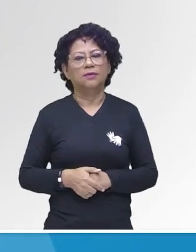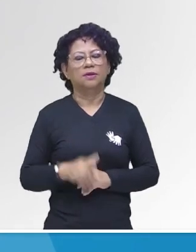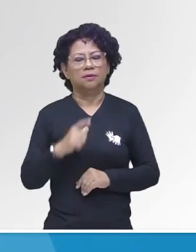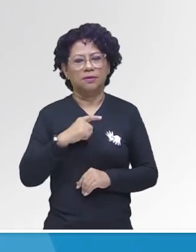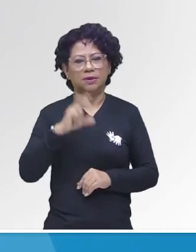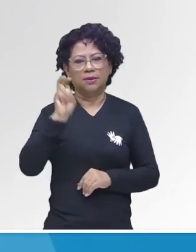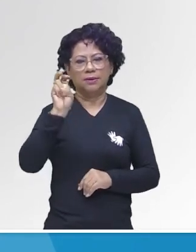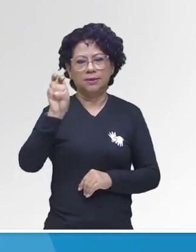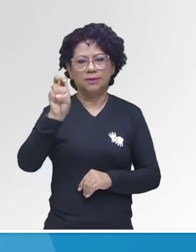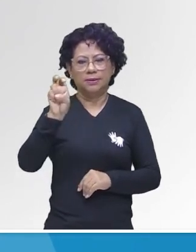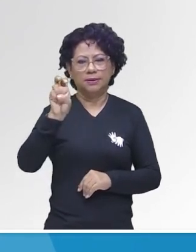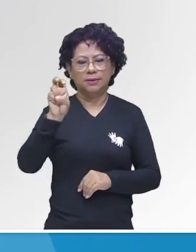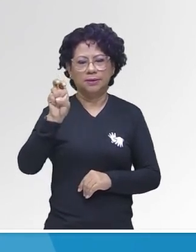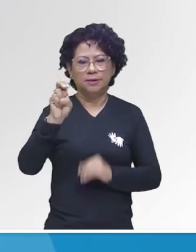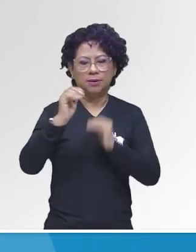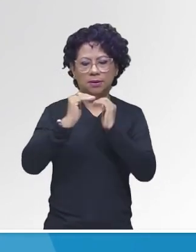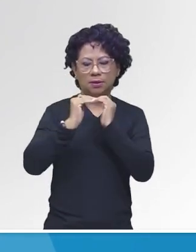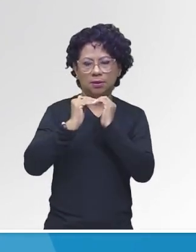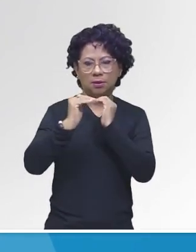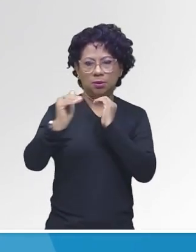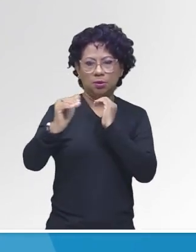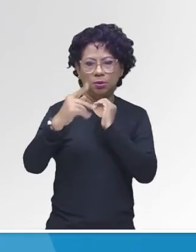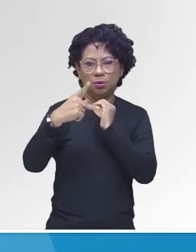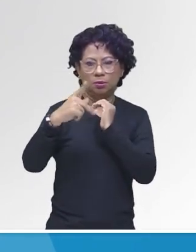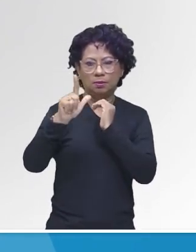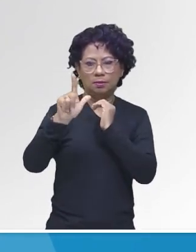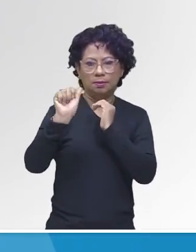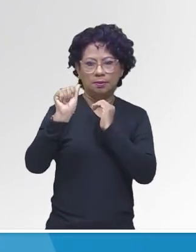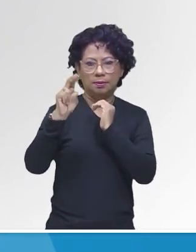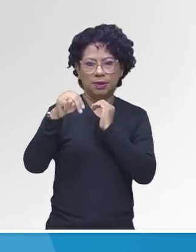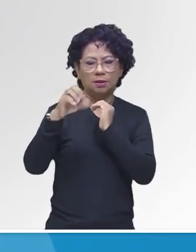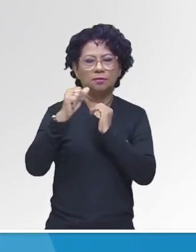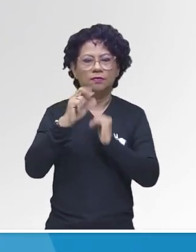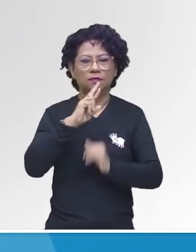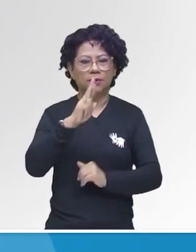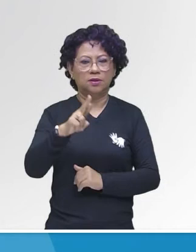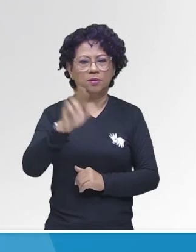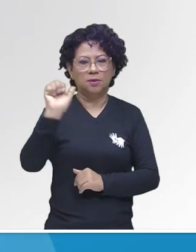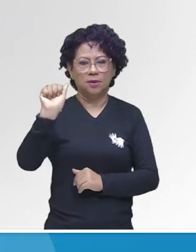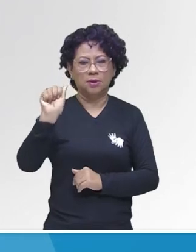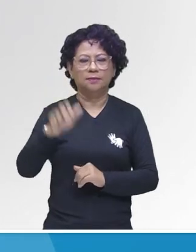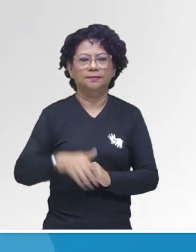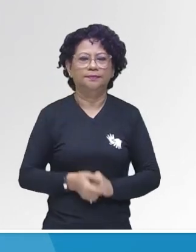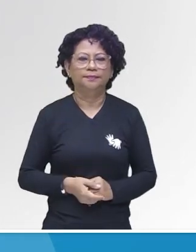5 planos. Então, vamos voltar aí na questão A, vamos responder essa questão.